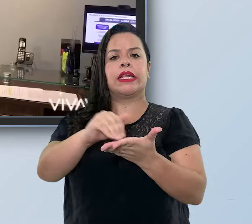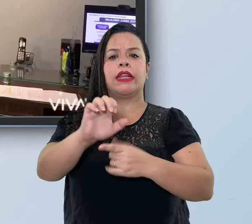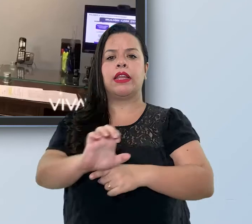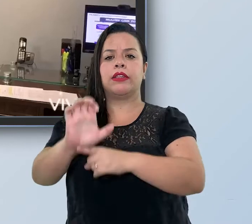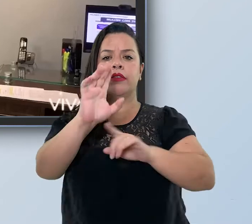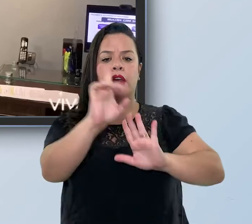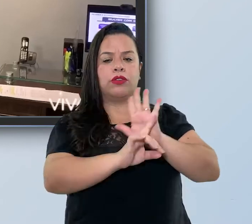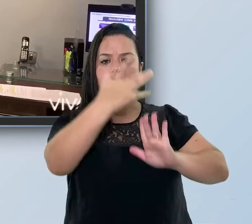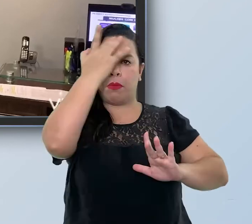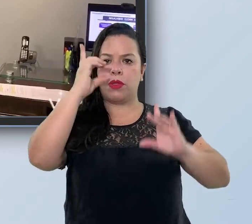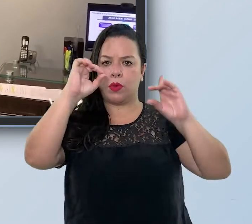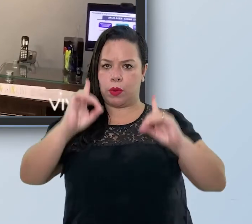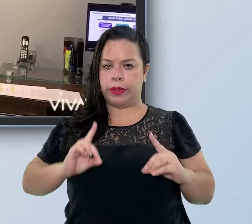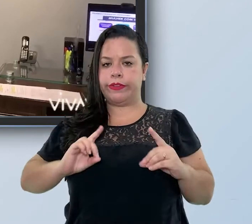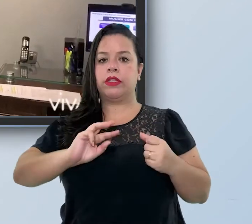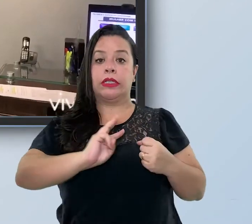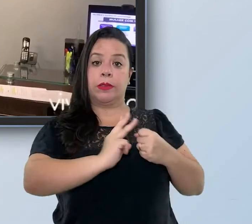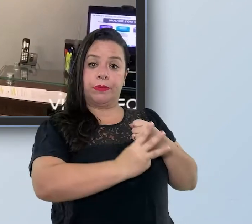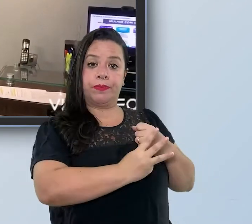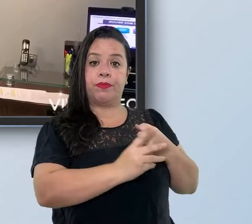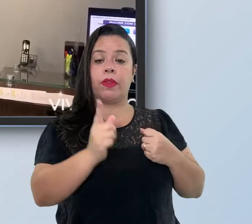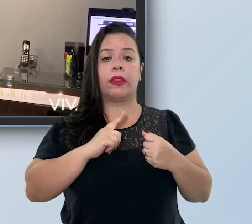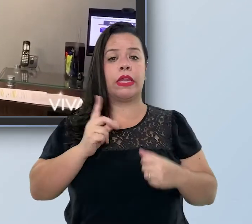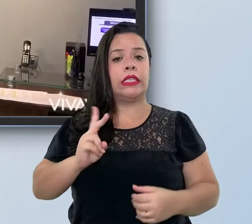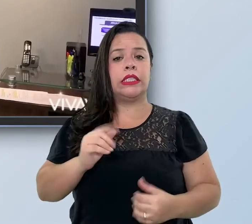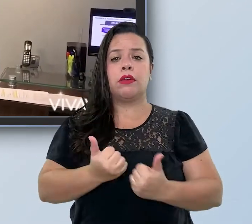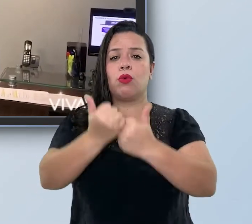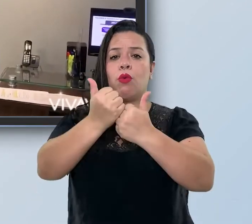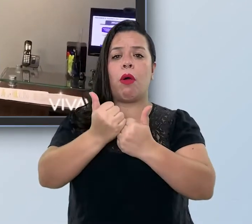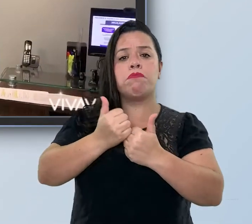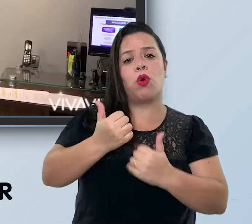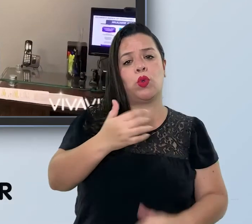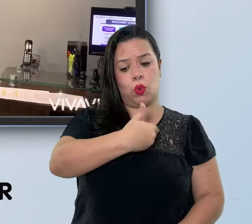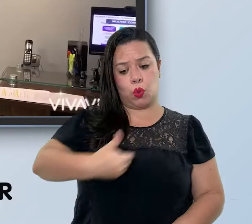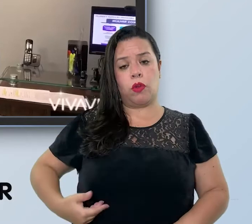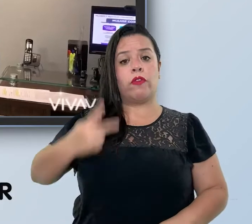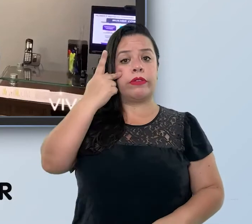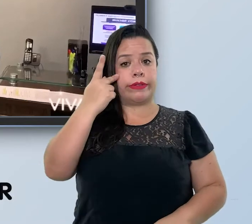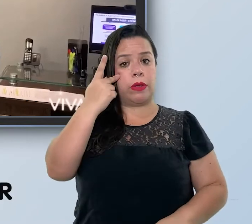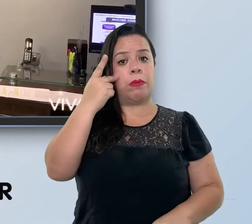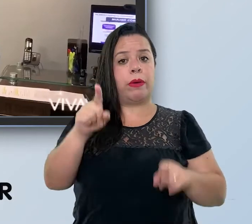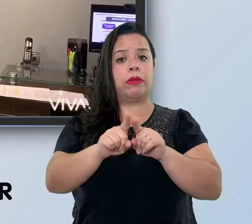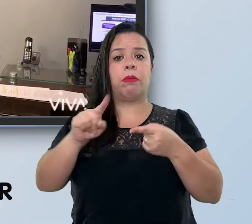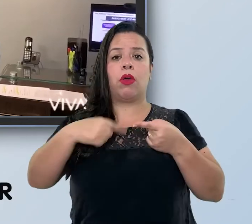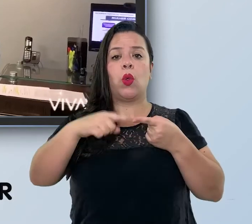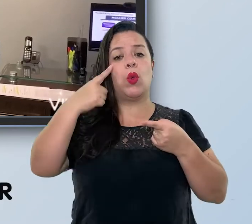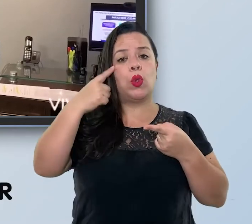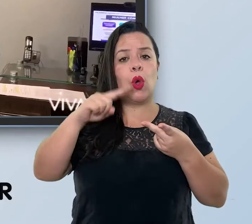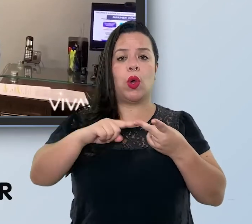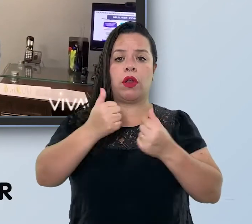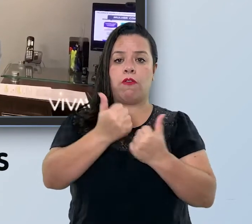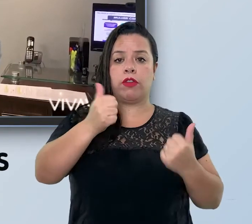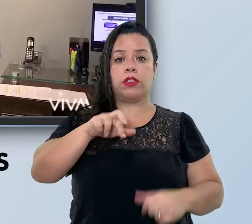Secretaria de Estado dos Direitos da Pessoa com Deficiência tem o apoio total do Governo do Estado de São Paulo. Apoio do governador João Dória,